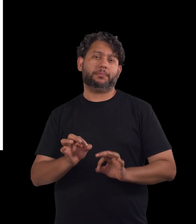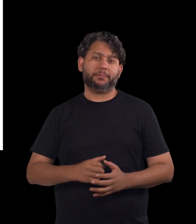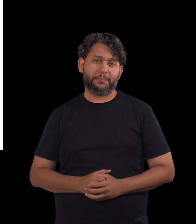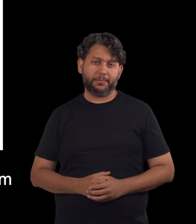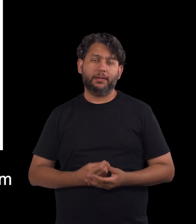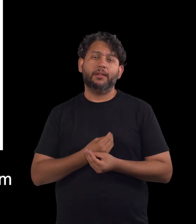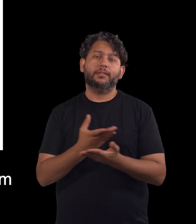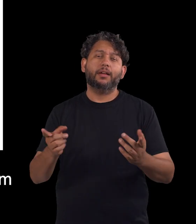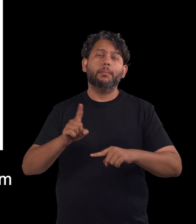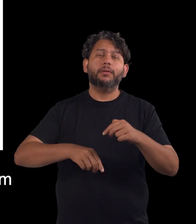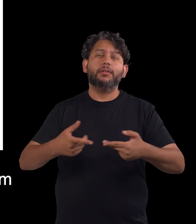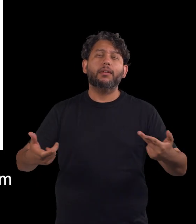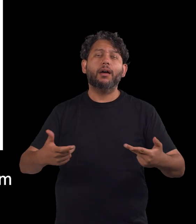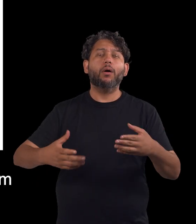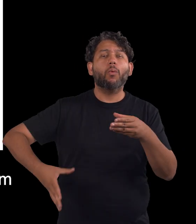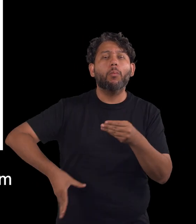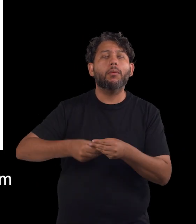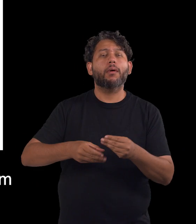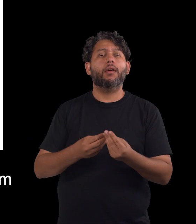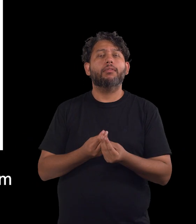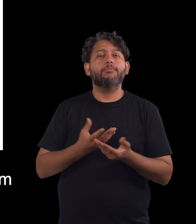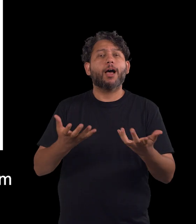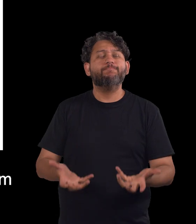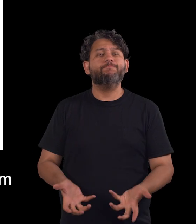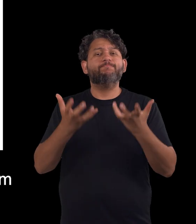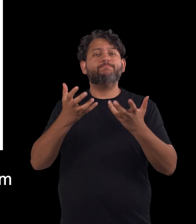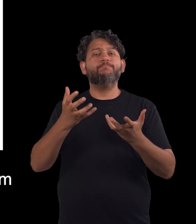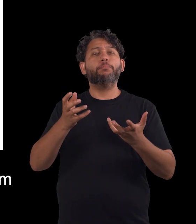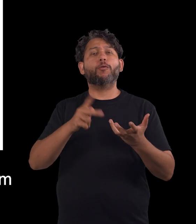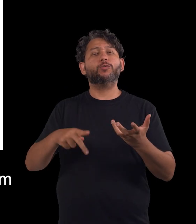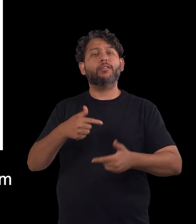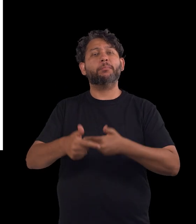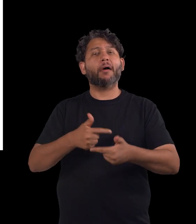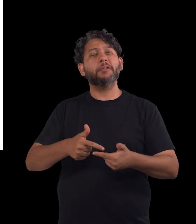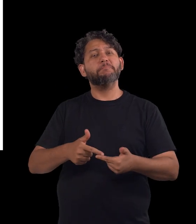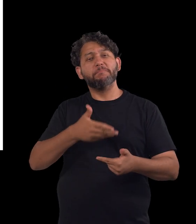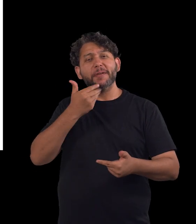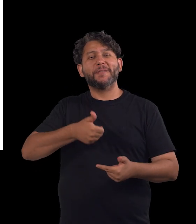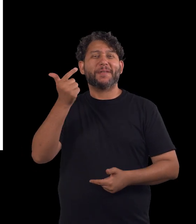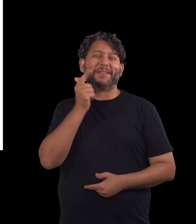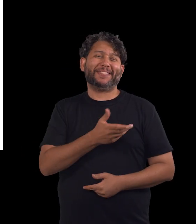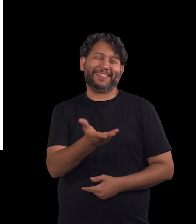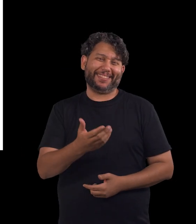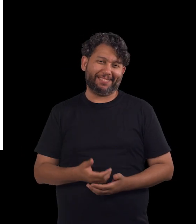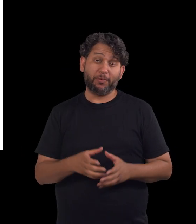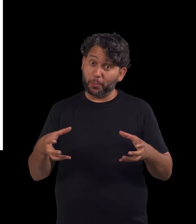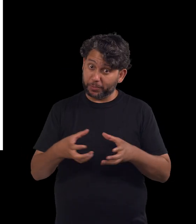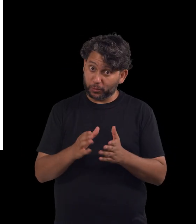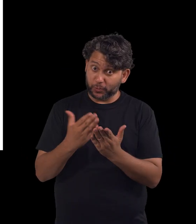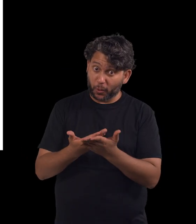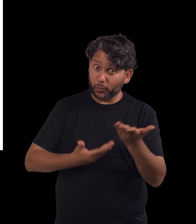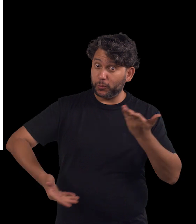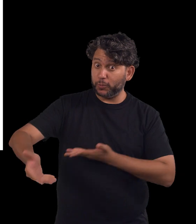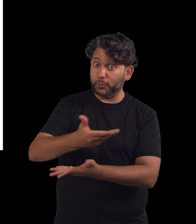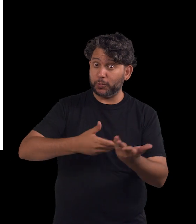projetos, oferecendo recursos que complementem e enriqueçam a prática docente, de forma a envolver toda a